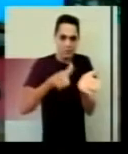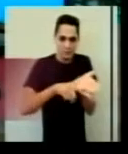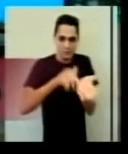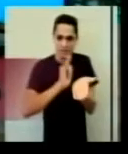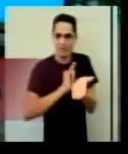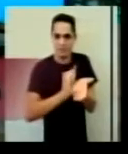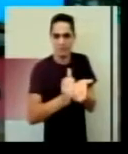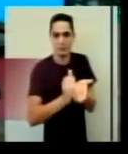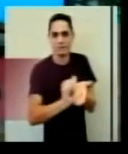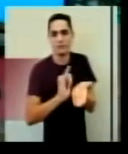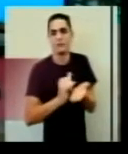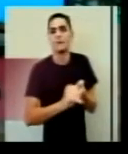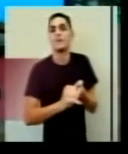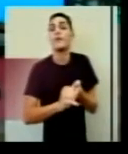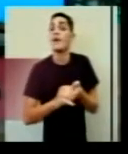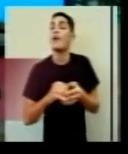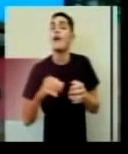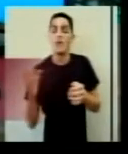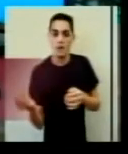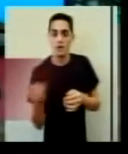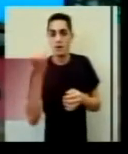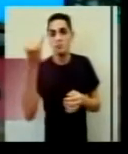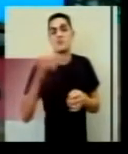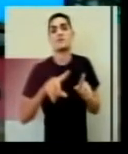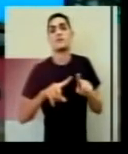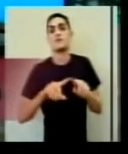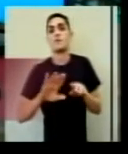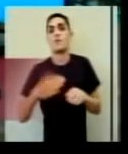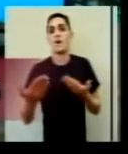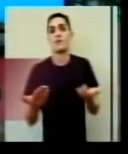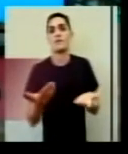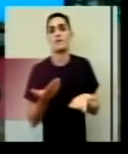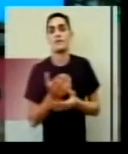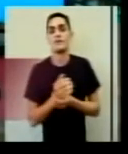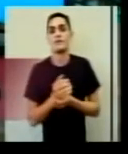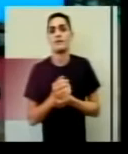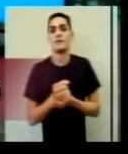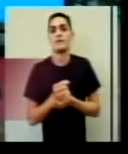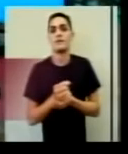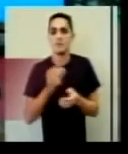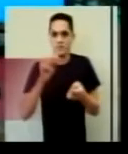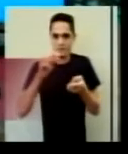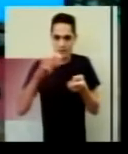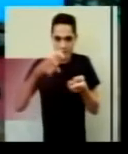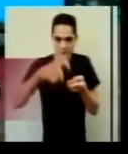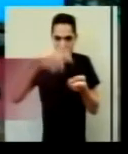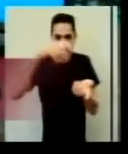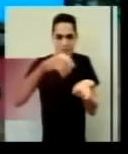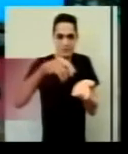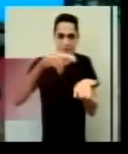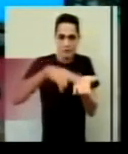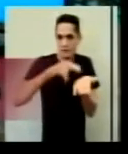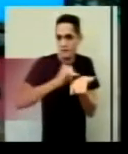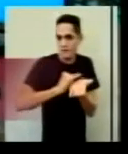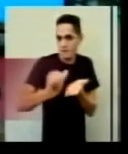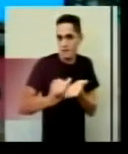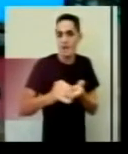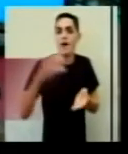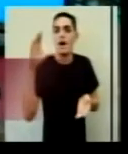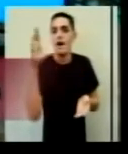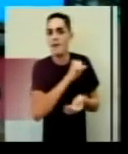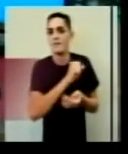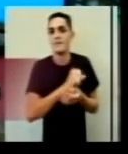Aqui são os notificados. A notificação é um parâmetro importante, desde que ela